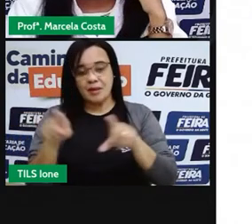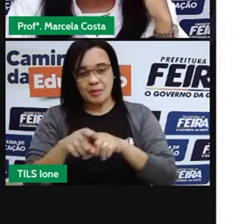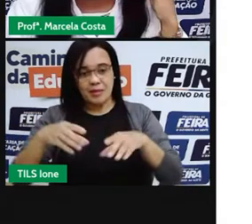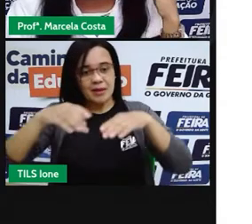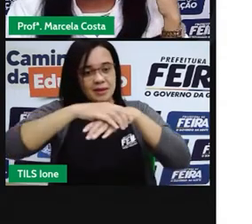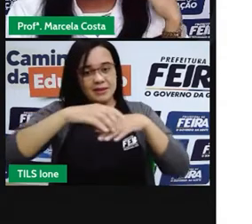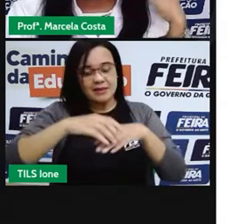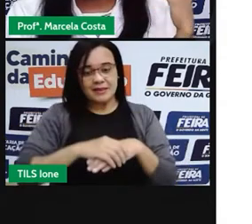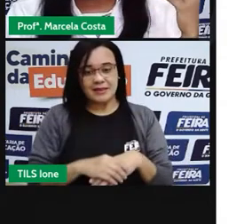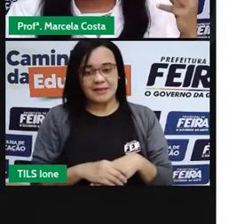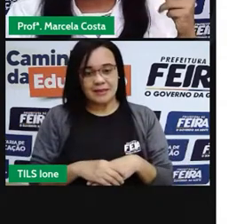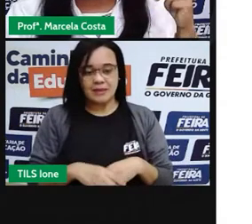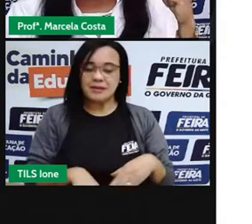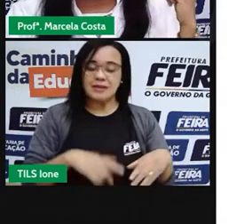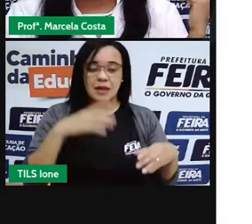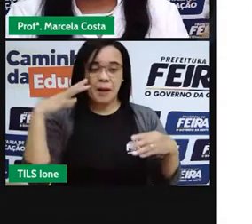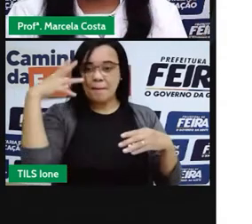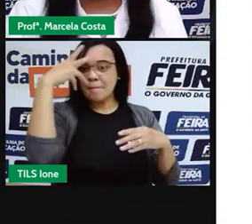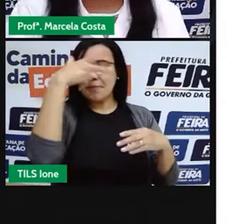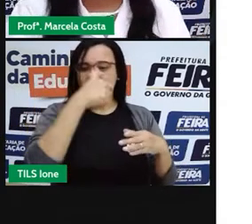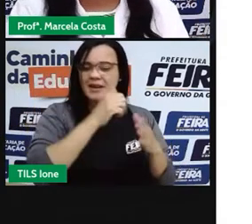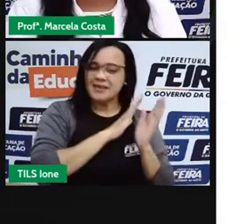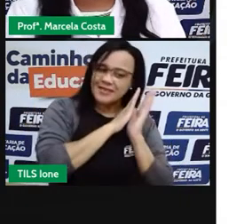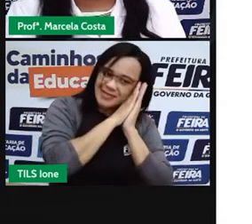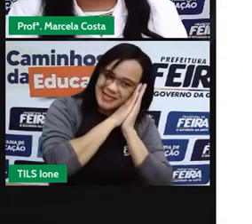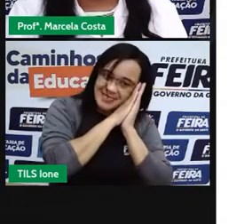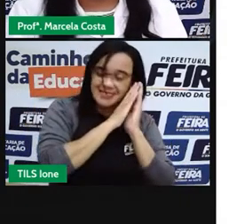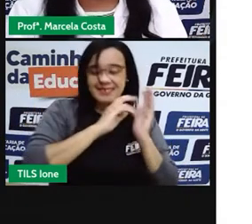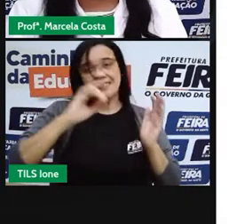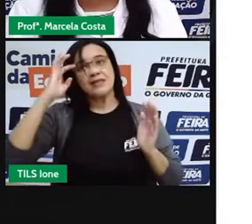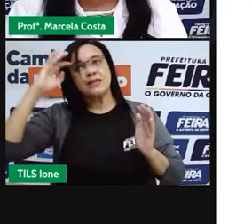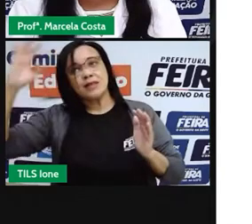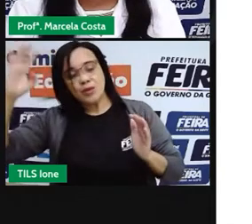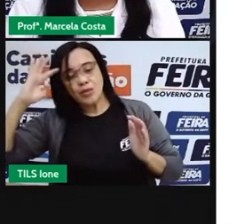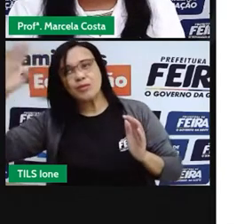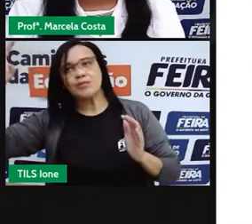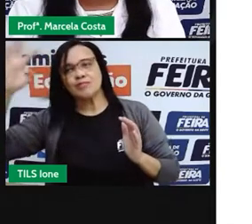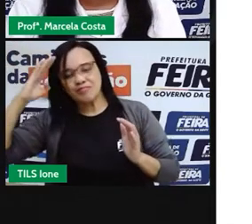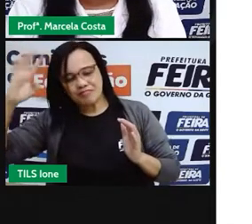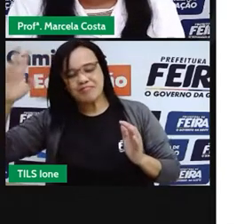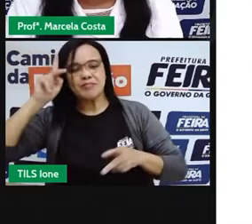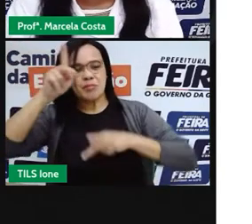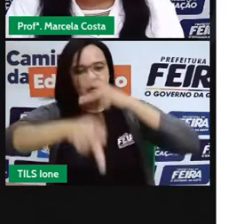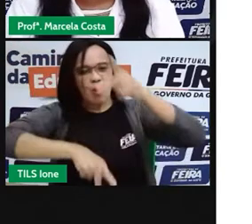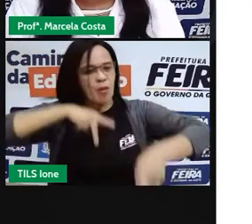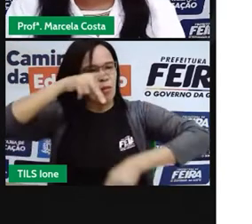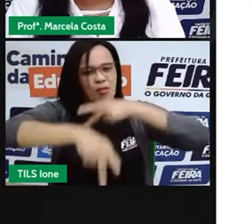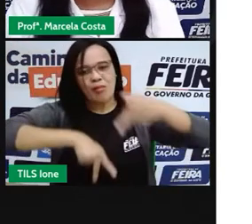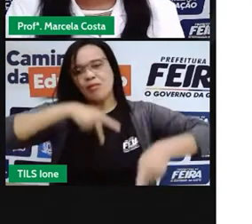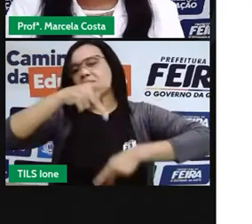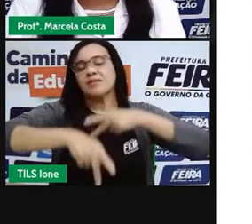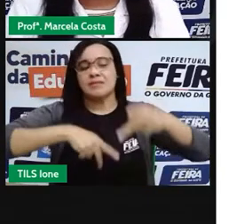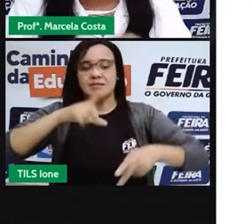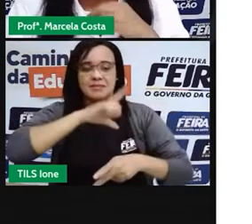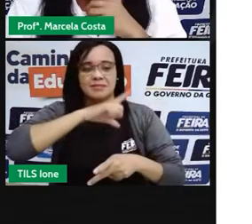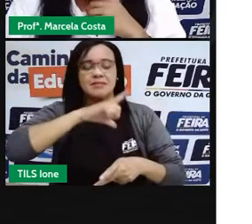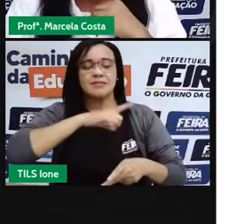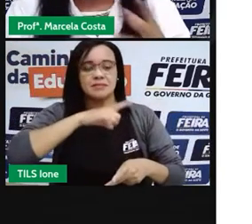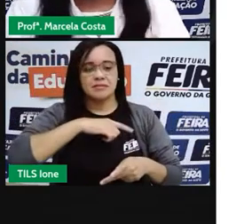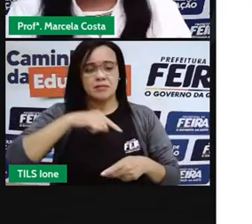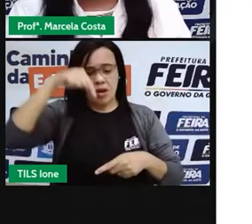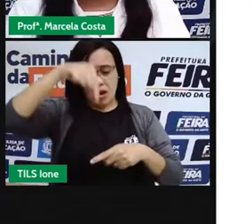sempre fazendo parte desse imaginário dos contos populares. E aqui no Brasil,